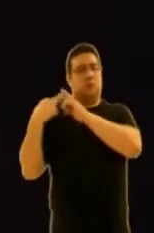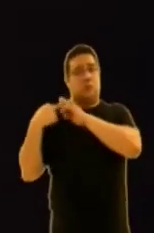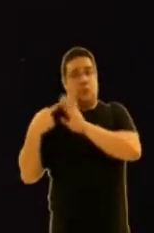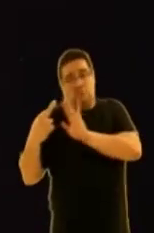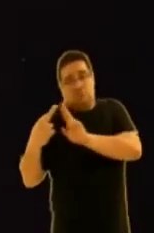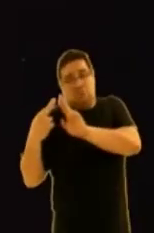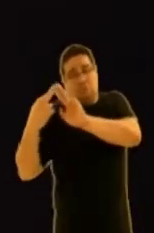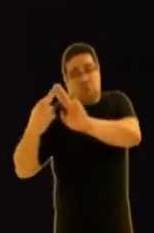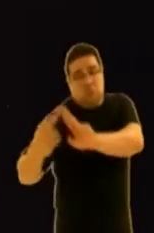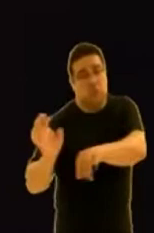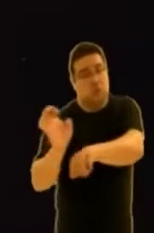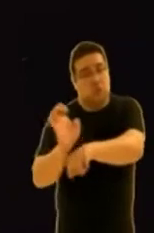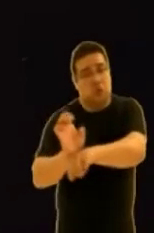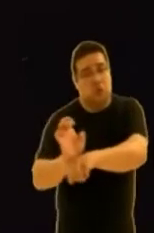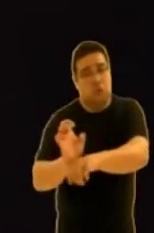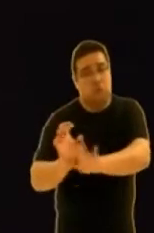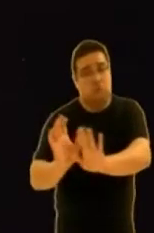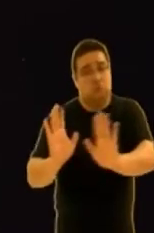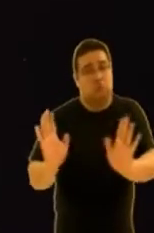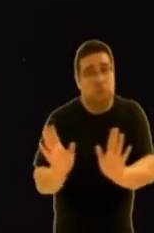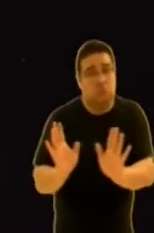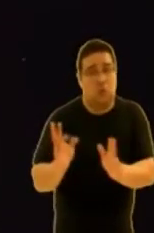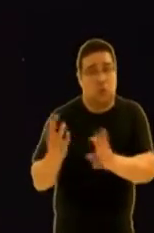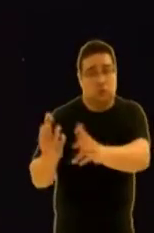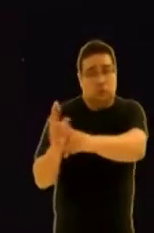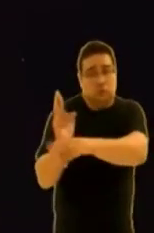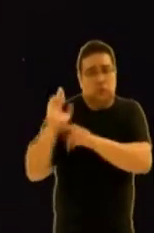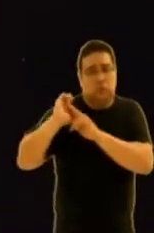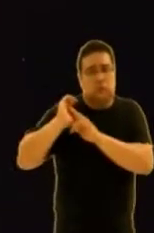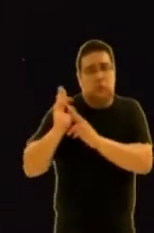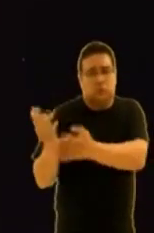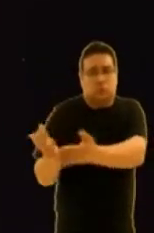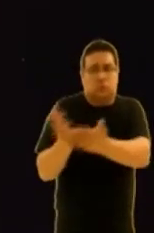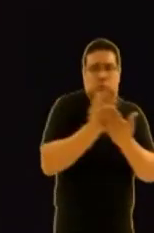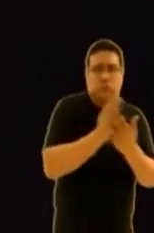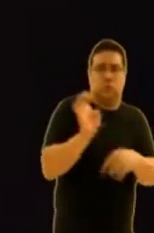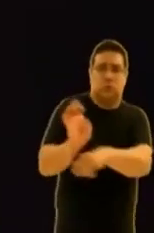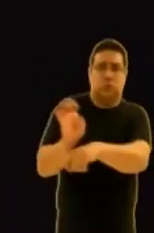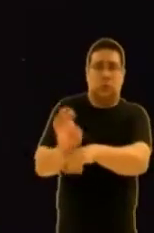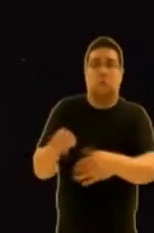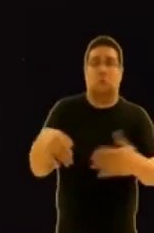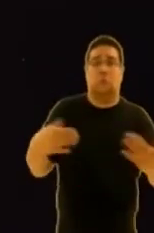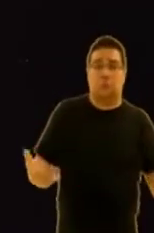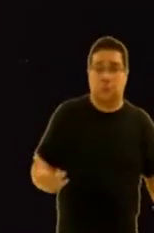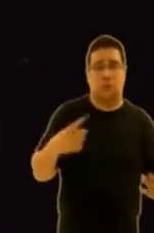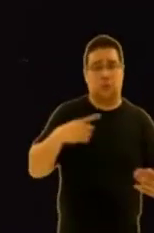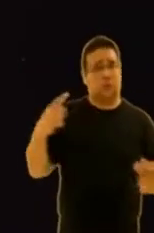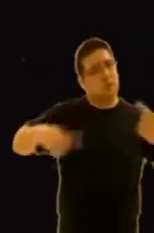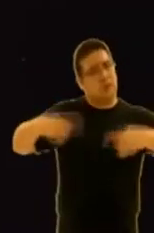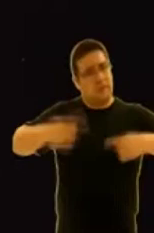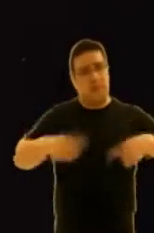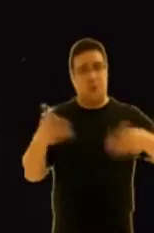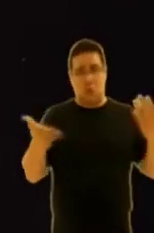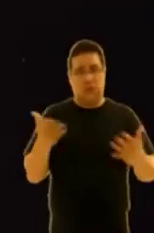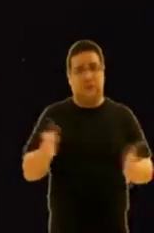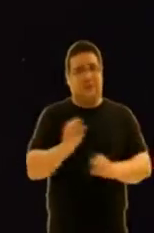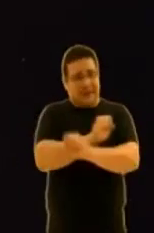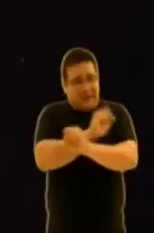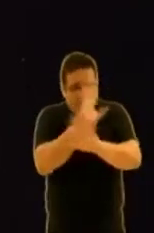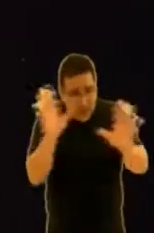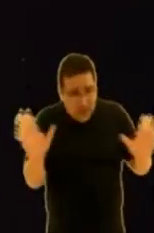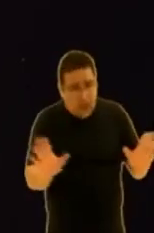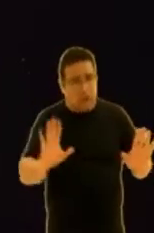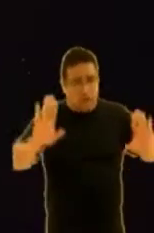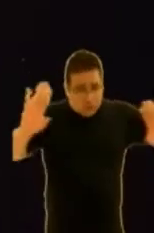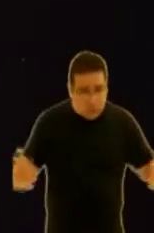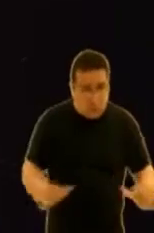Estado com a educação. Esse era um debate presente em vários fóruns e eu acho que isso hoje está absolutamente